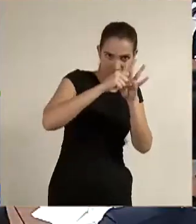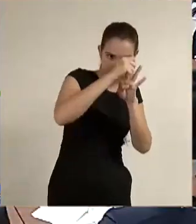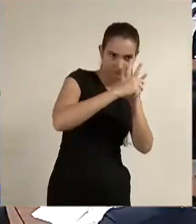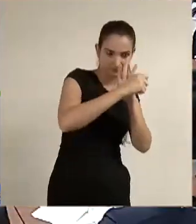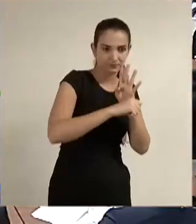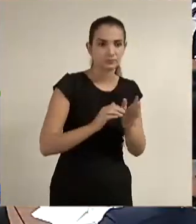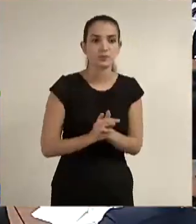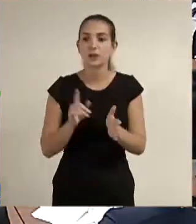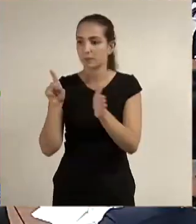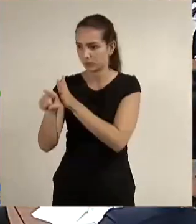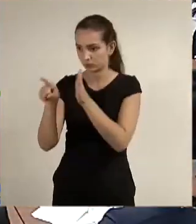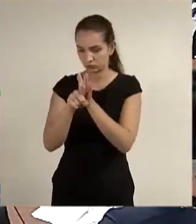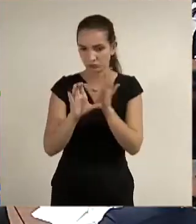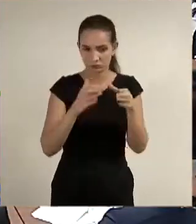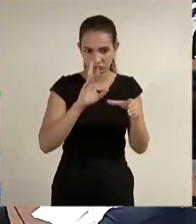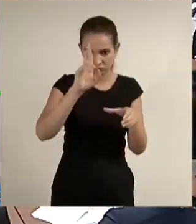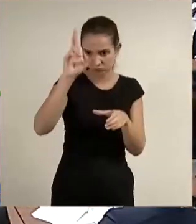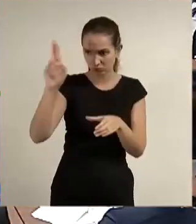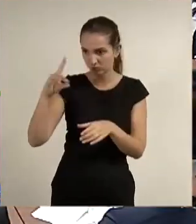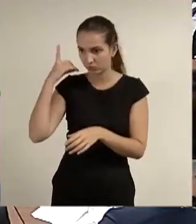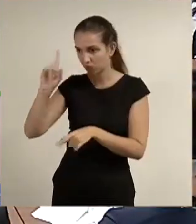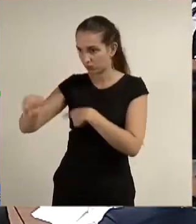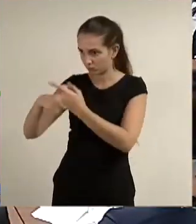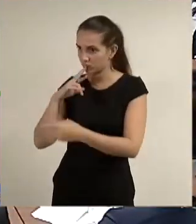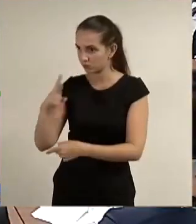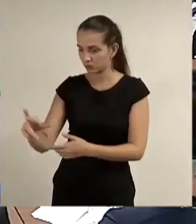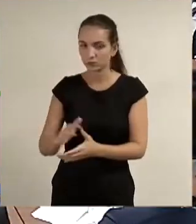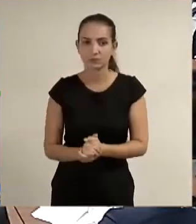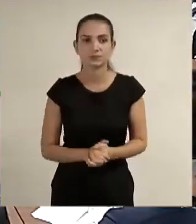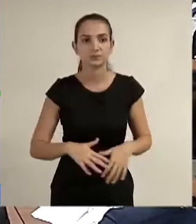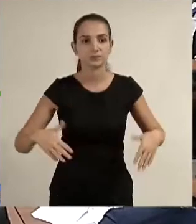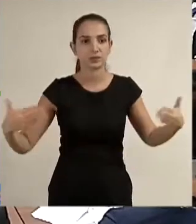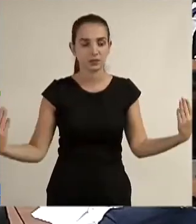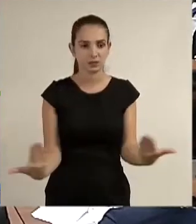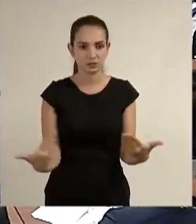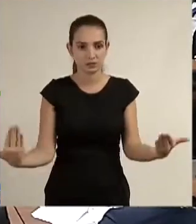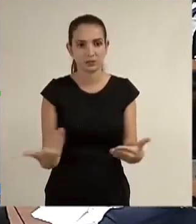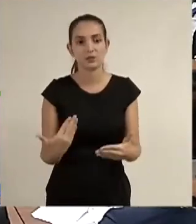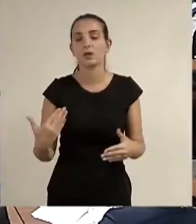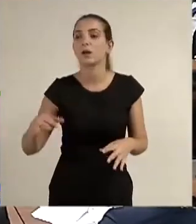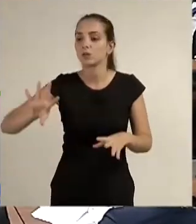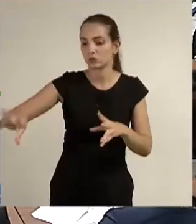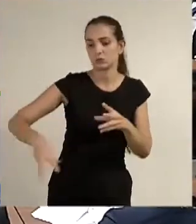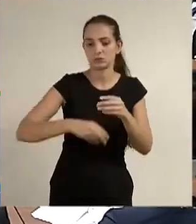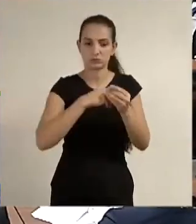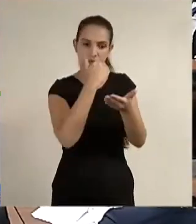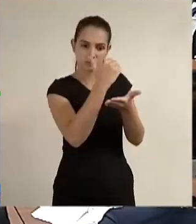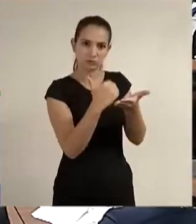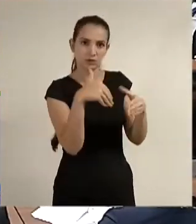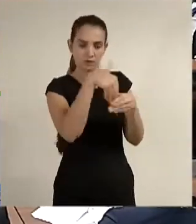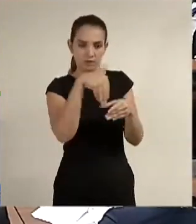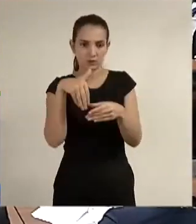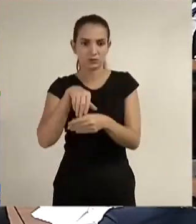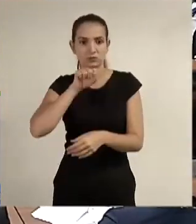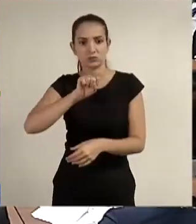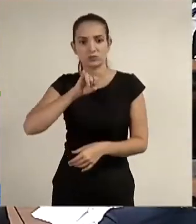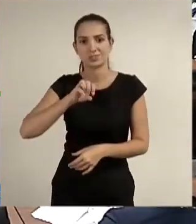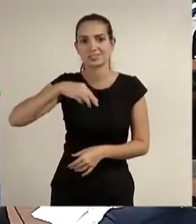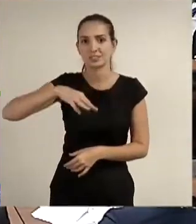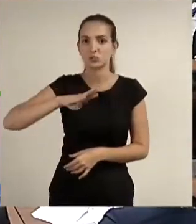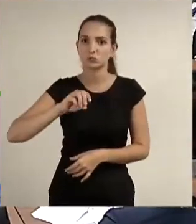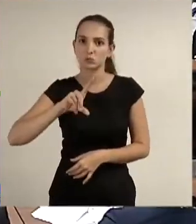as lideranças, nobre deputado, já vamos responder. Para incluir nessa votação simbólica, em vez